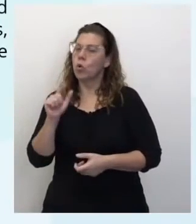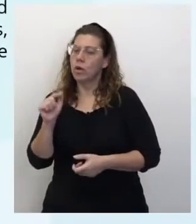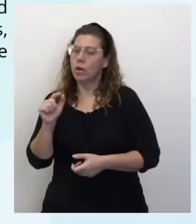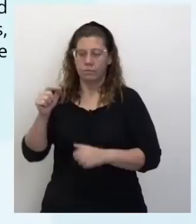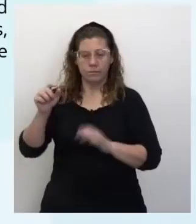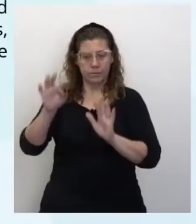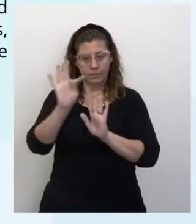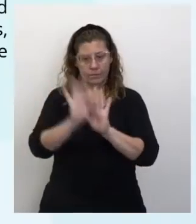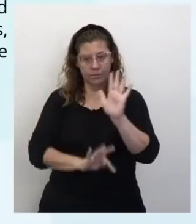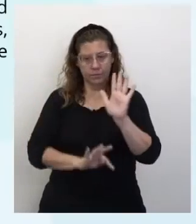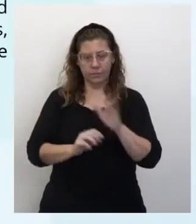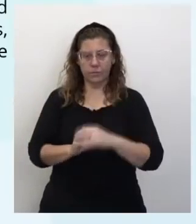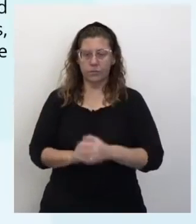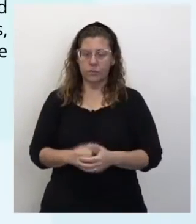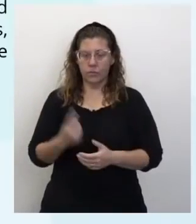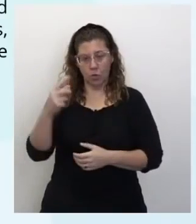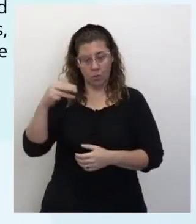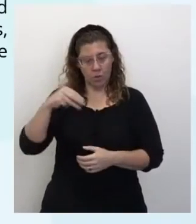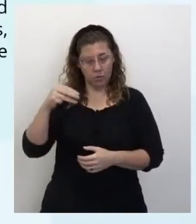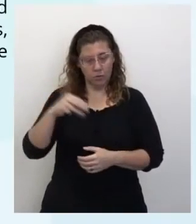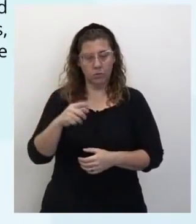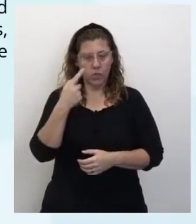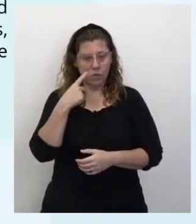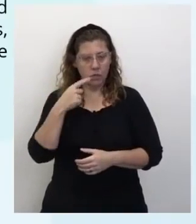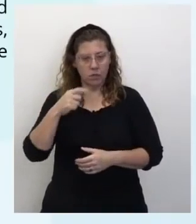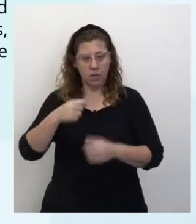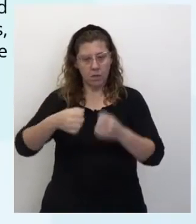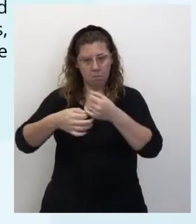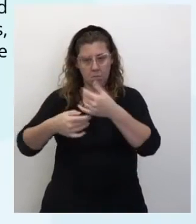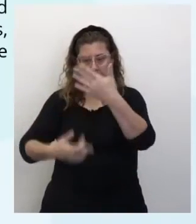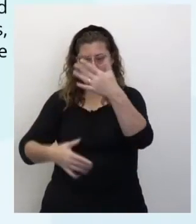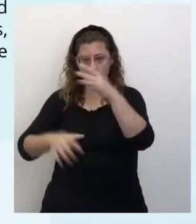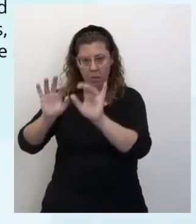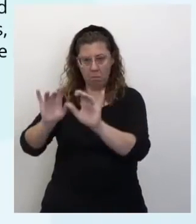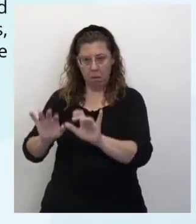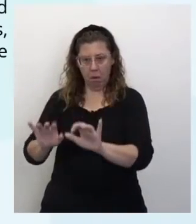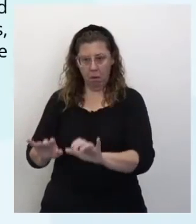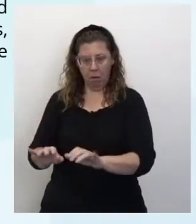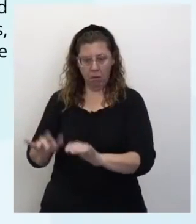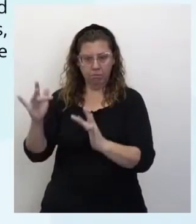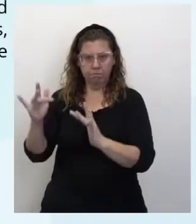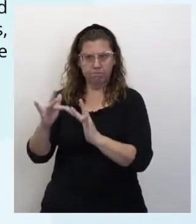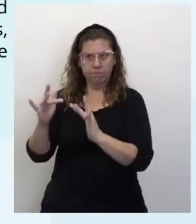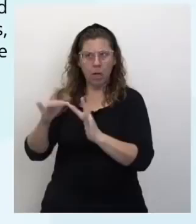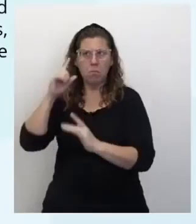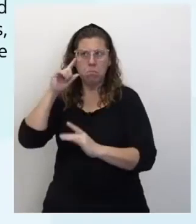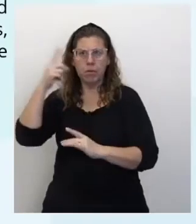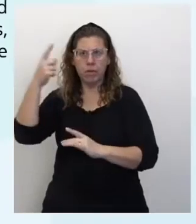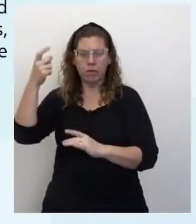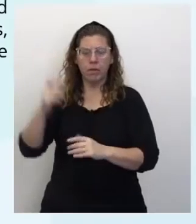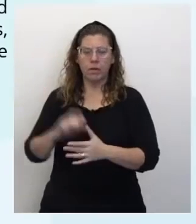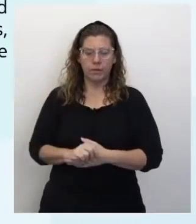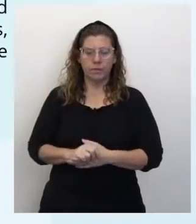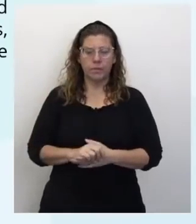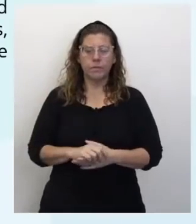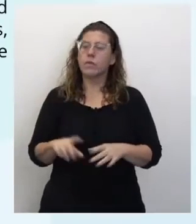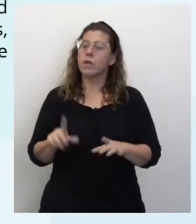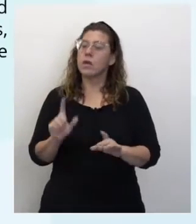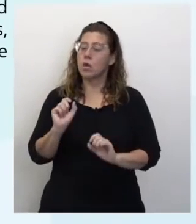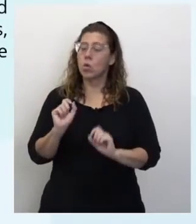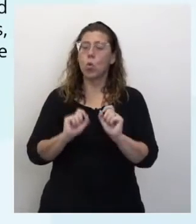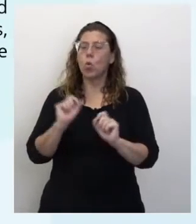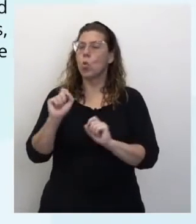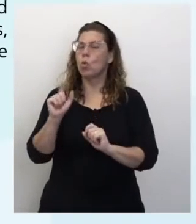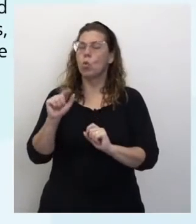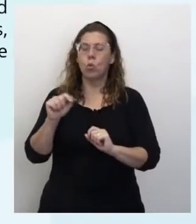texto. Então lá, então a gente vai dar para vocês um minutinho para vocês escreverem as palavras que conectam as ideias no texto e também sobre o que é o texto,